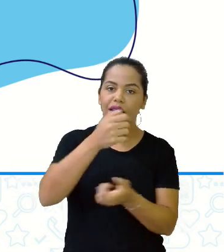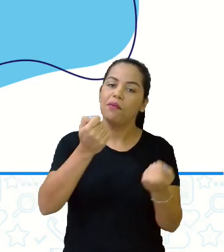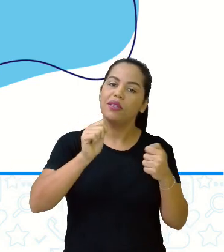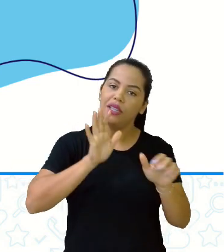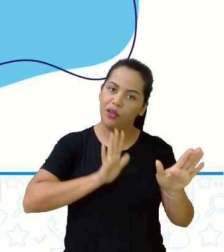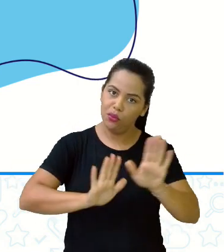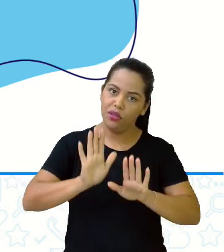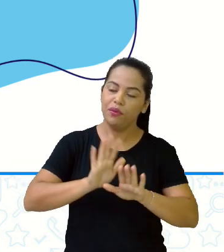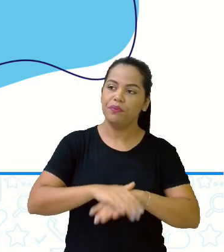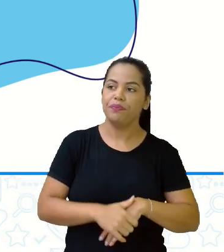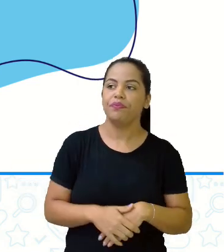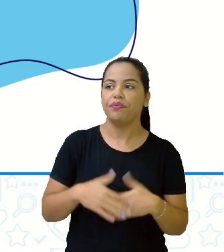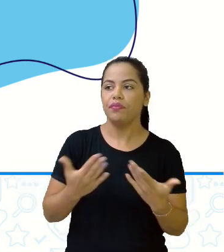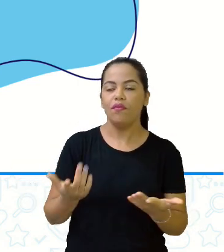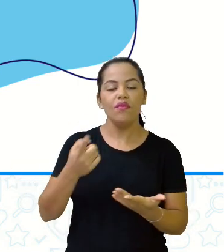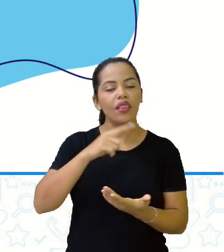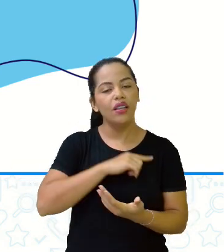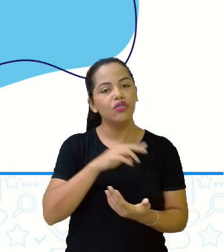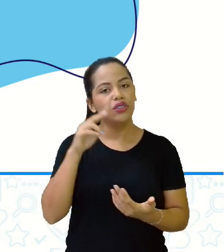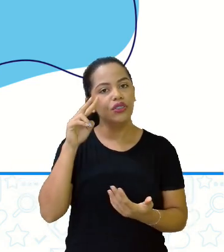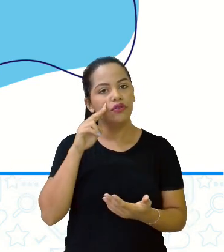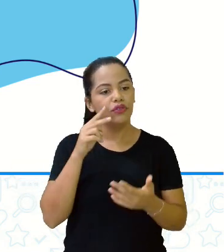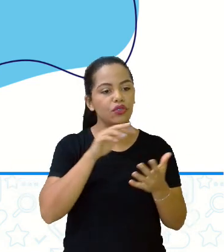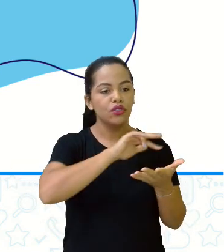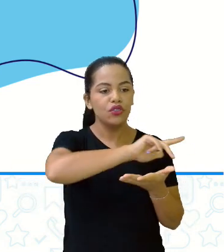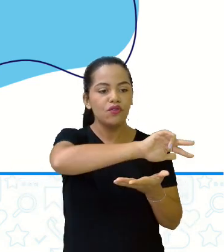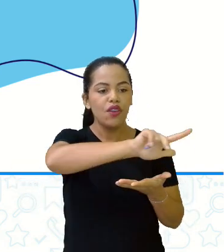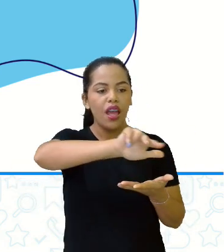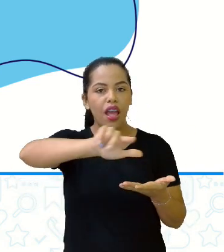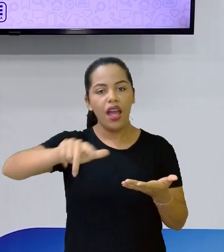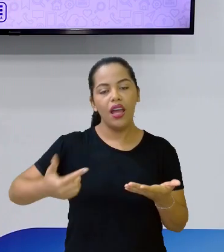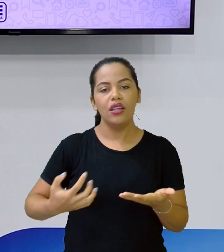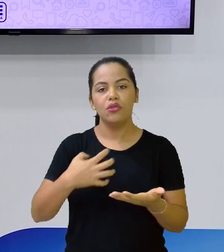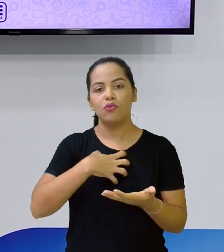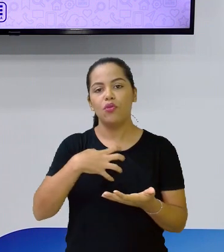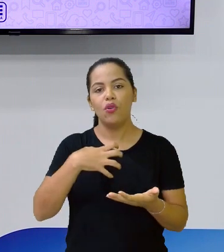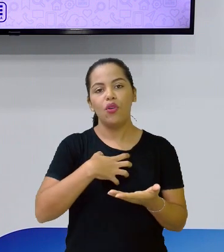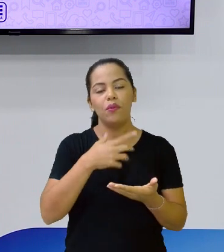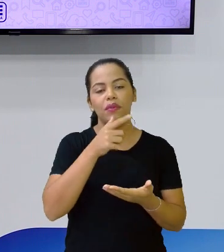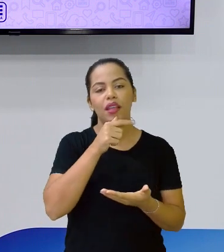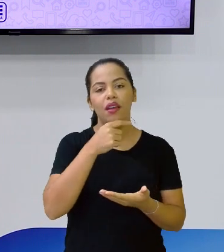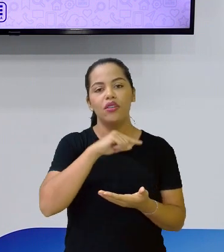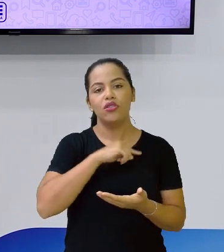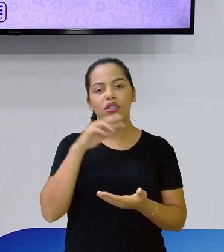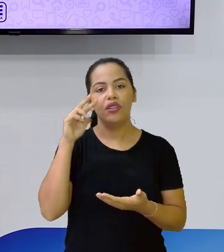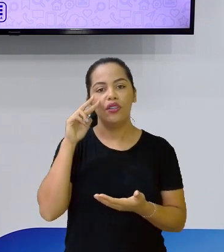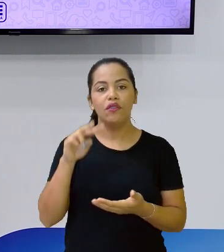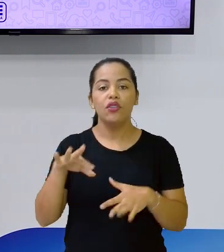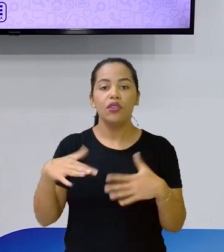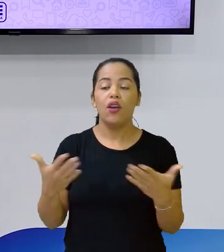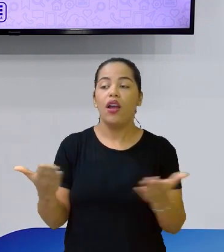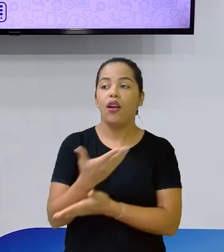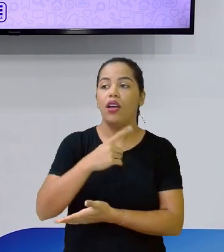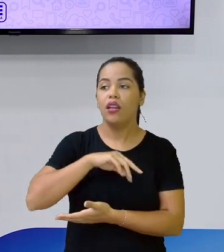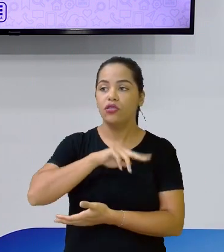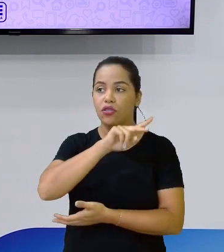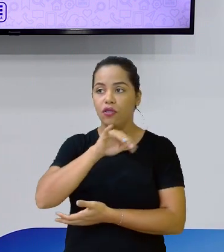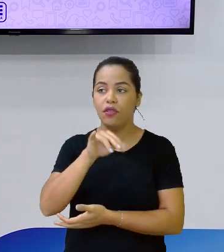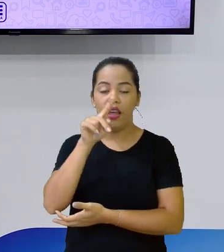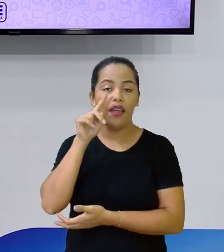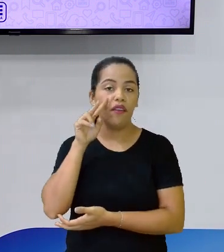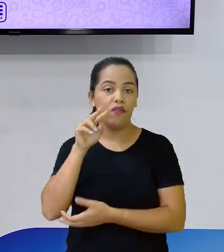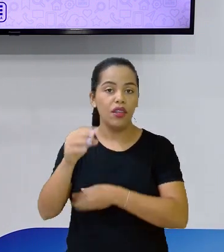gente viu esses processos que a água está na nossa natureza, mas agora a gente vai ver como é que acontecem essas mudanças